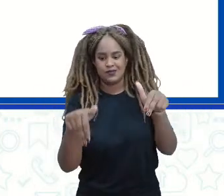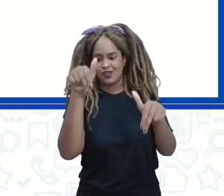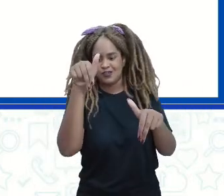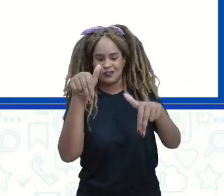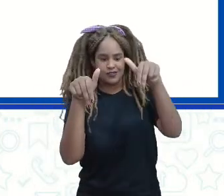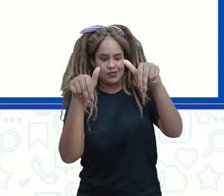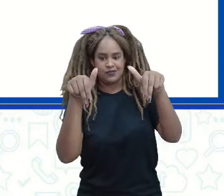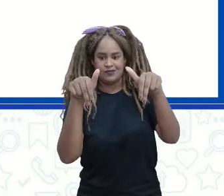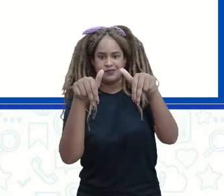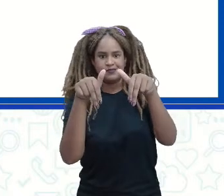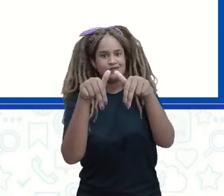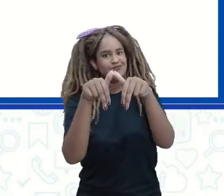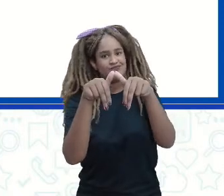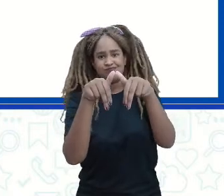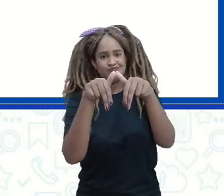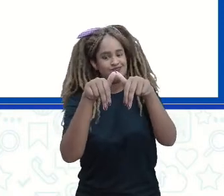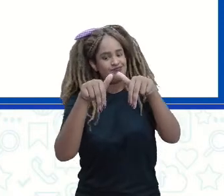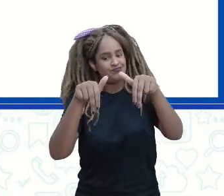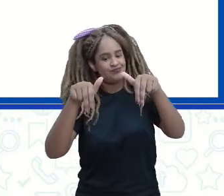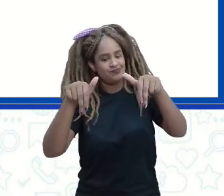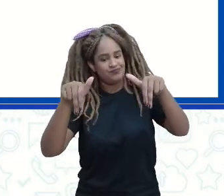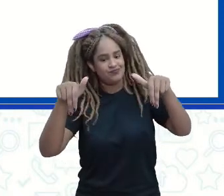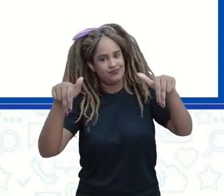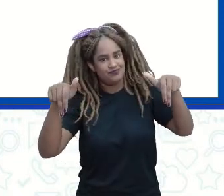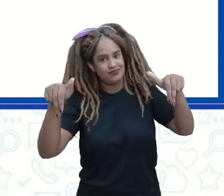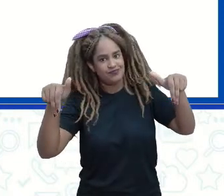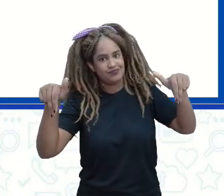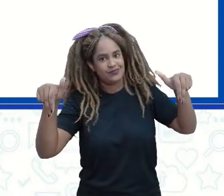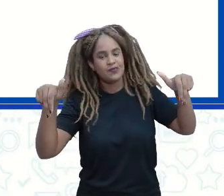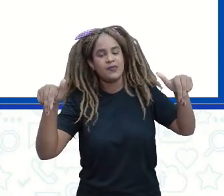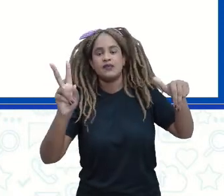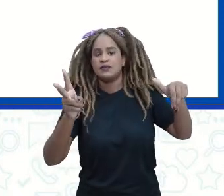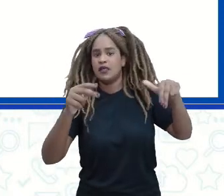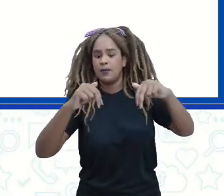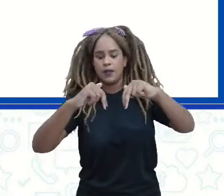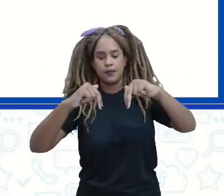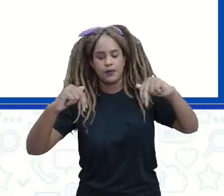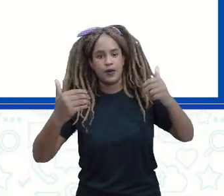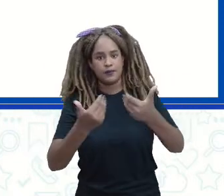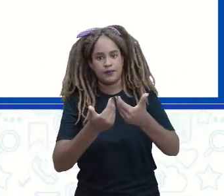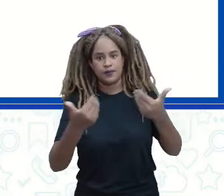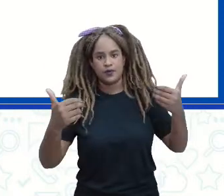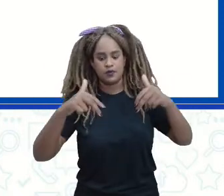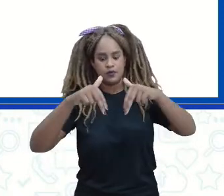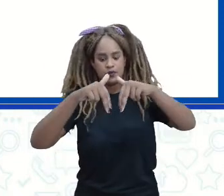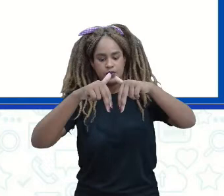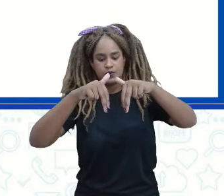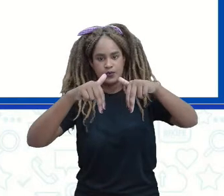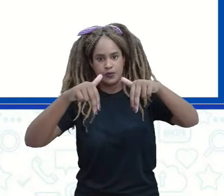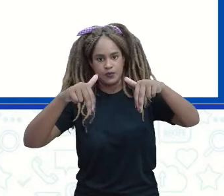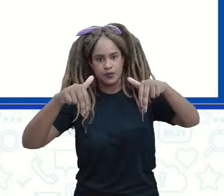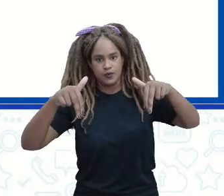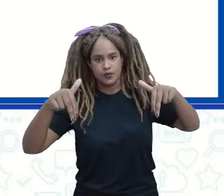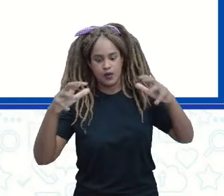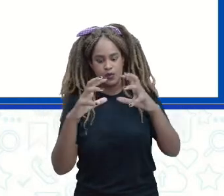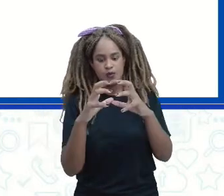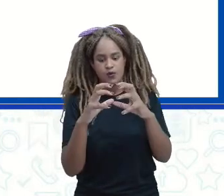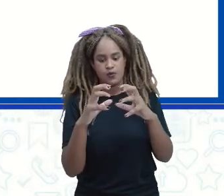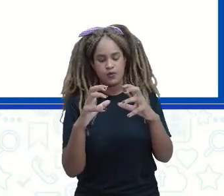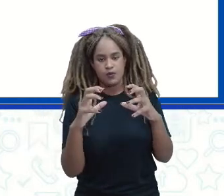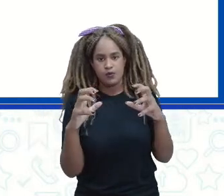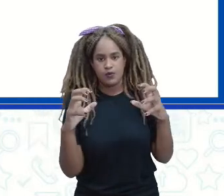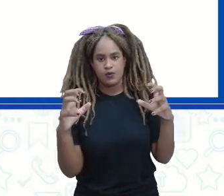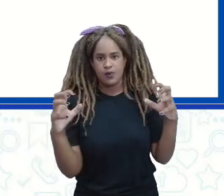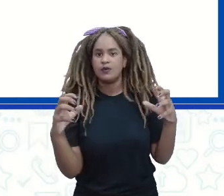igual aí, gente, não rola, né? Então, ó, vai haver uma repulsão, né? Um vai repelir o outro, a gente